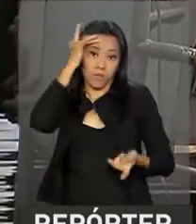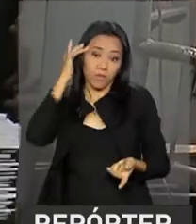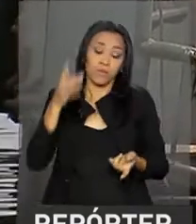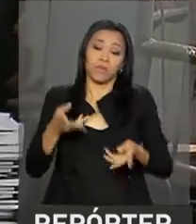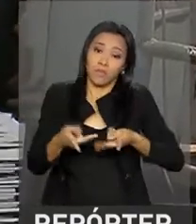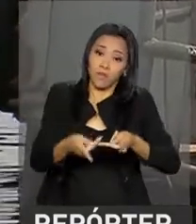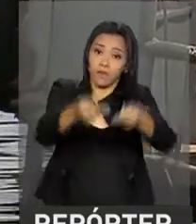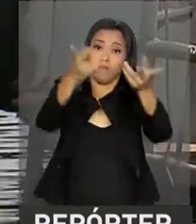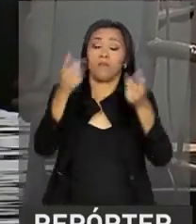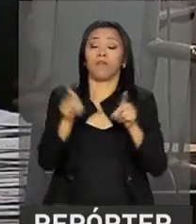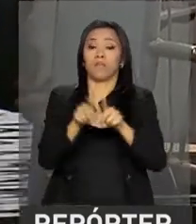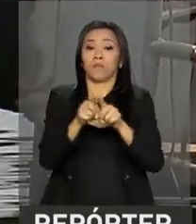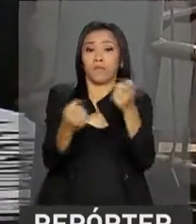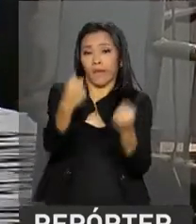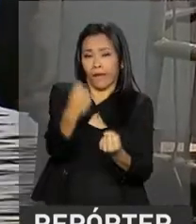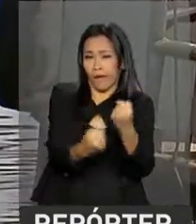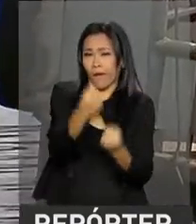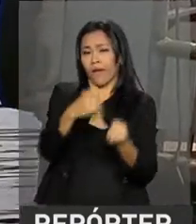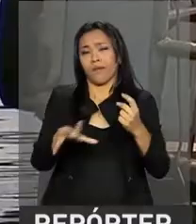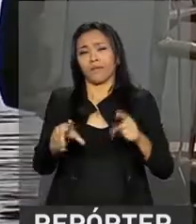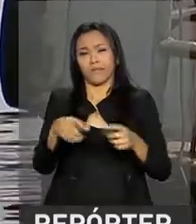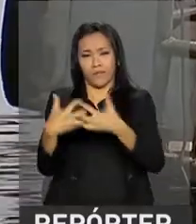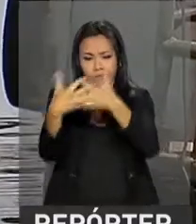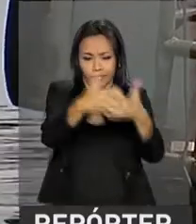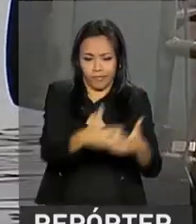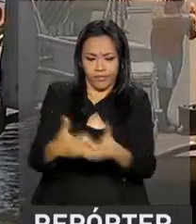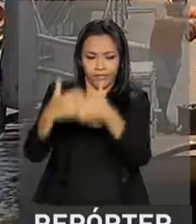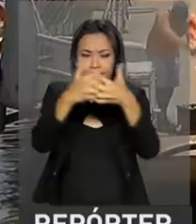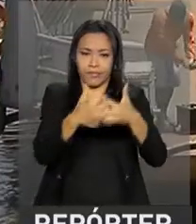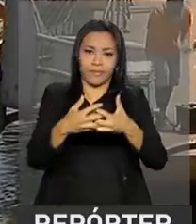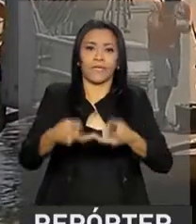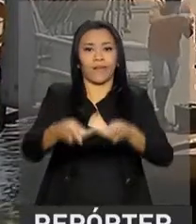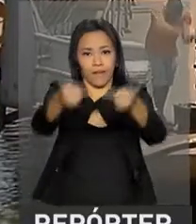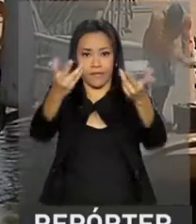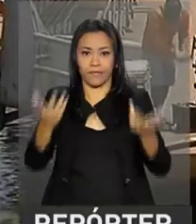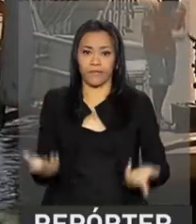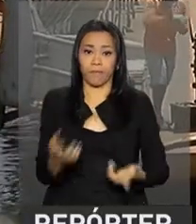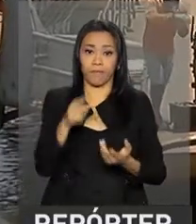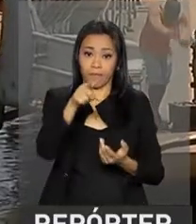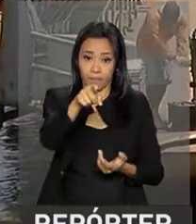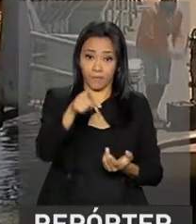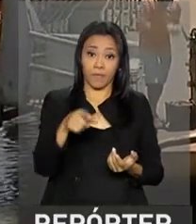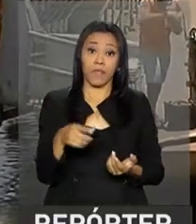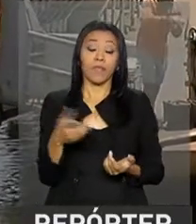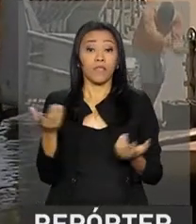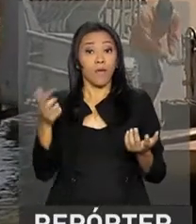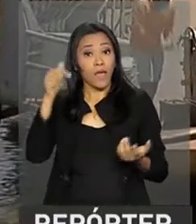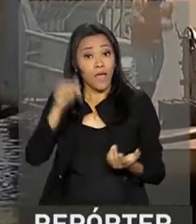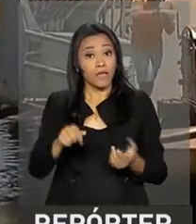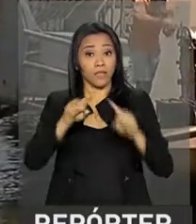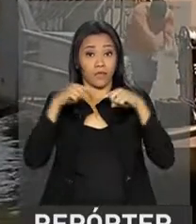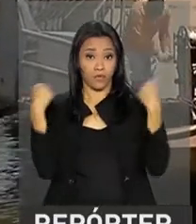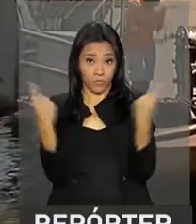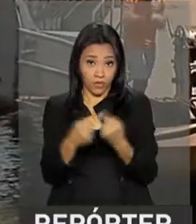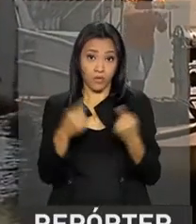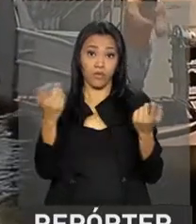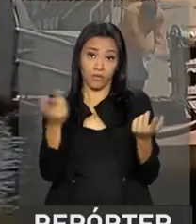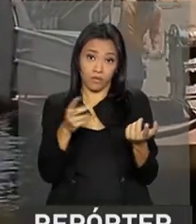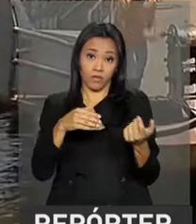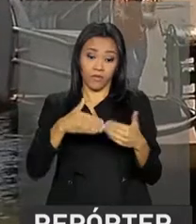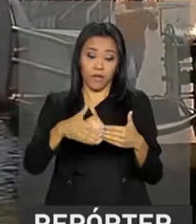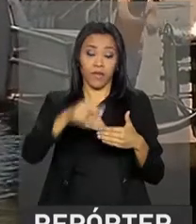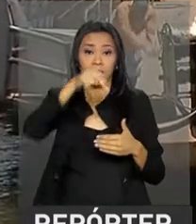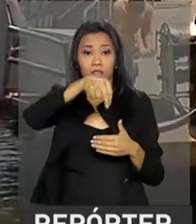veículos leves e veículos pesados veículos de carga essas cerimônias que acontecem lá no norte do país